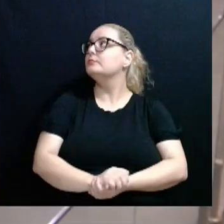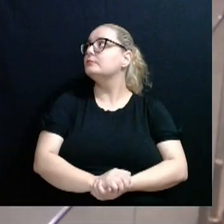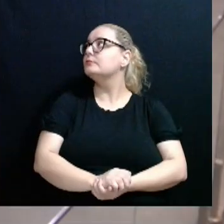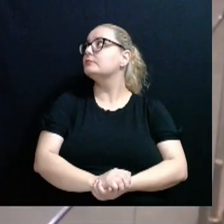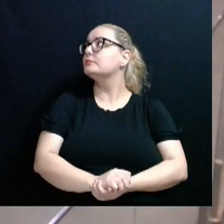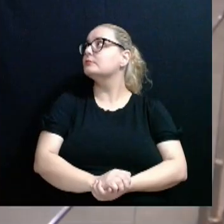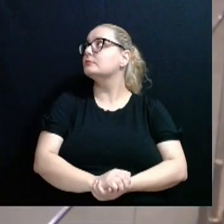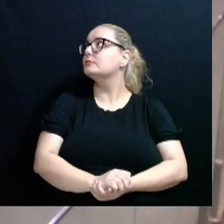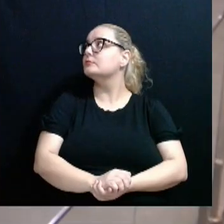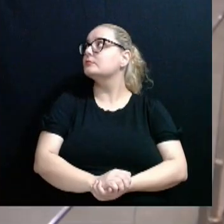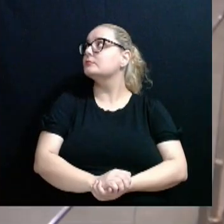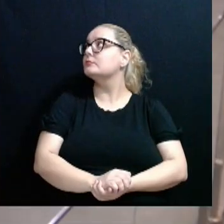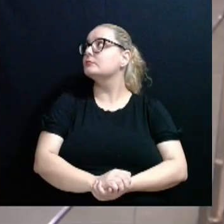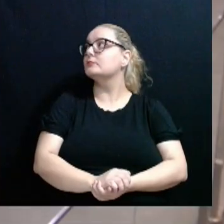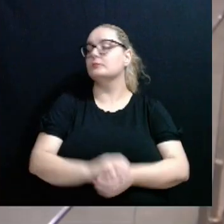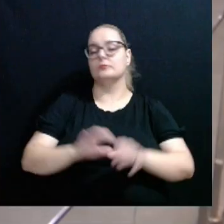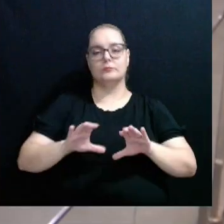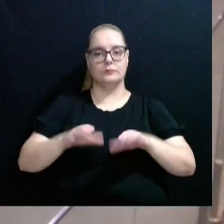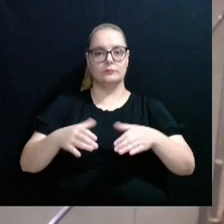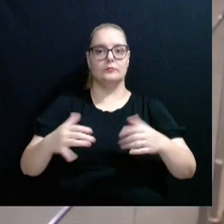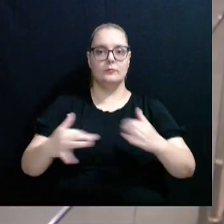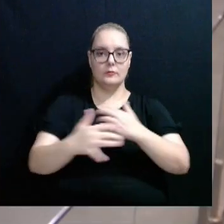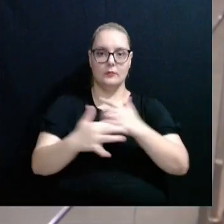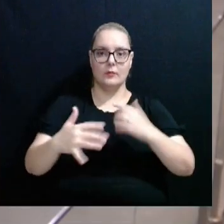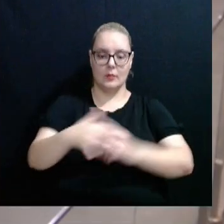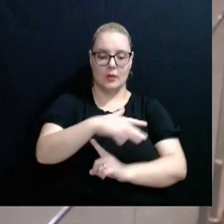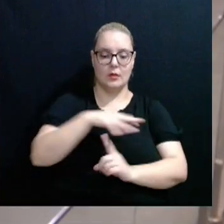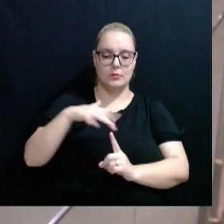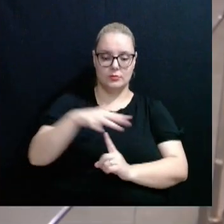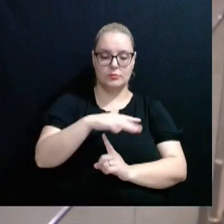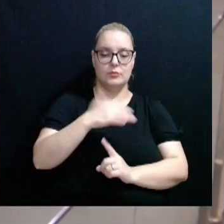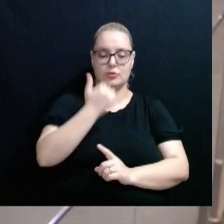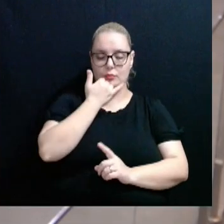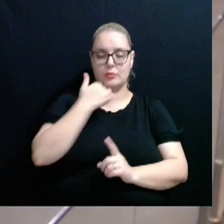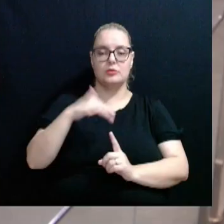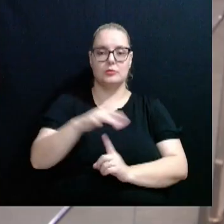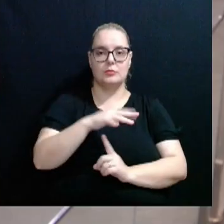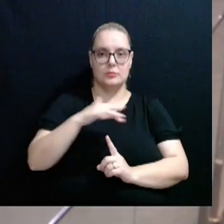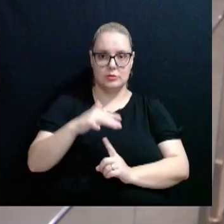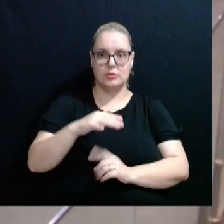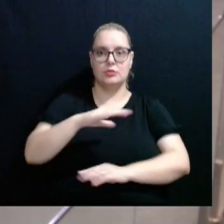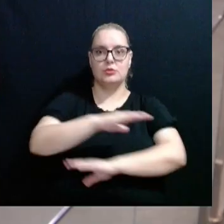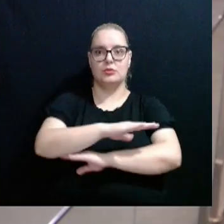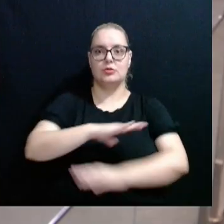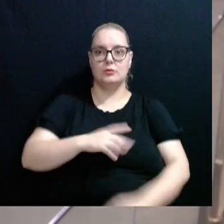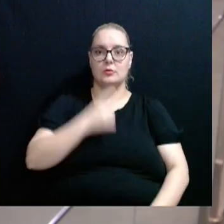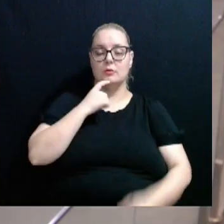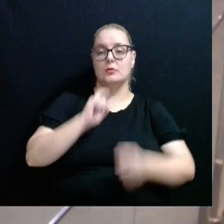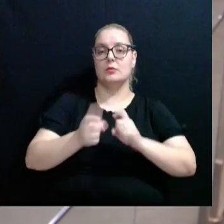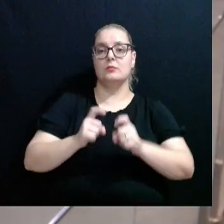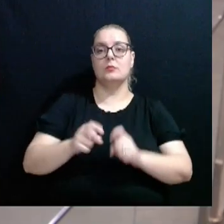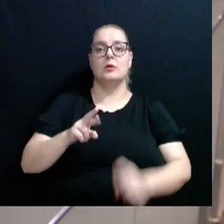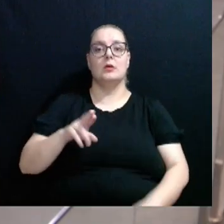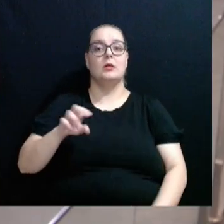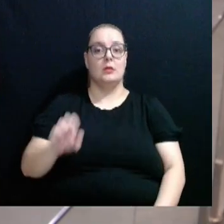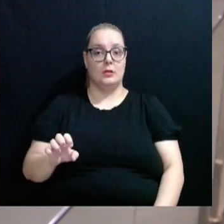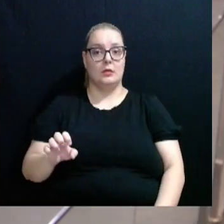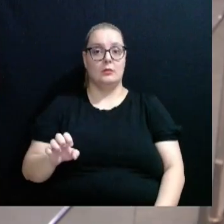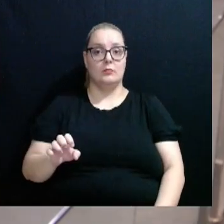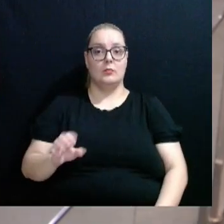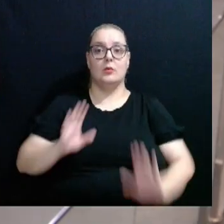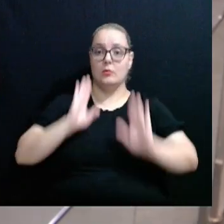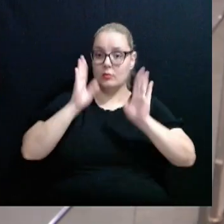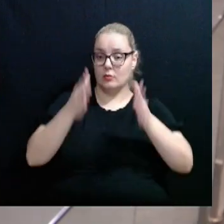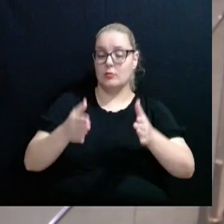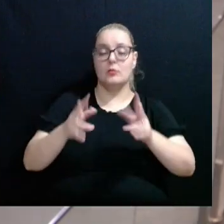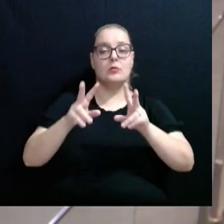A Comissão de Meio Ambiente da Câmara Municipal de Campinas realizou uma reunião extraordinária, com foco em um tema